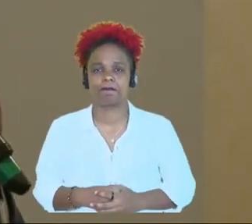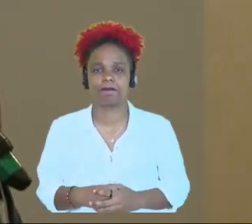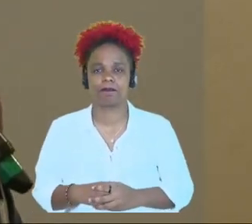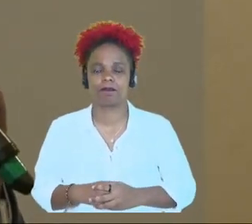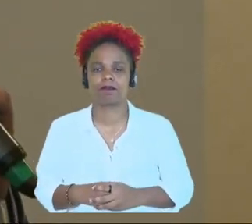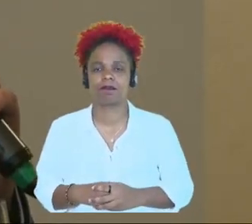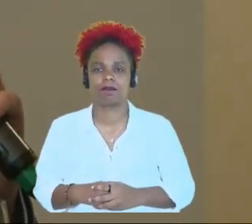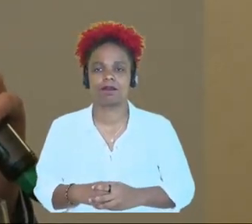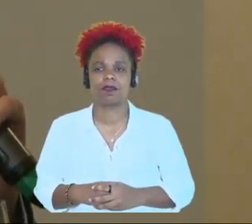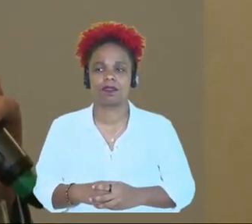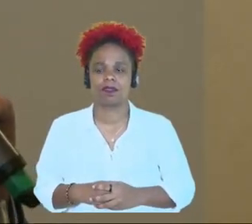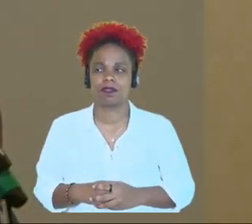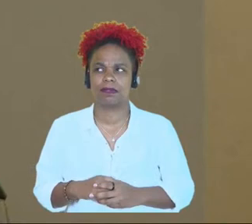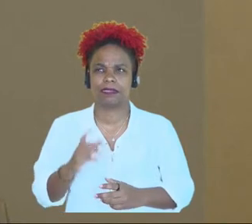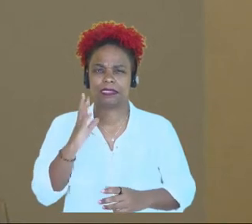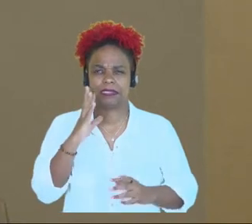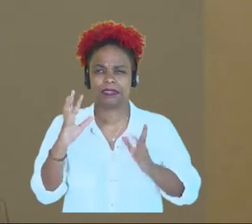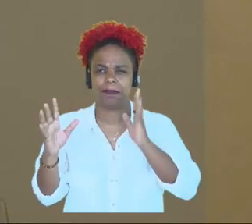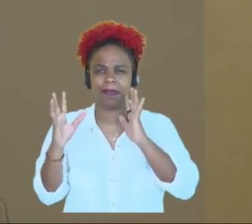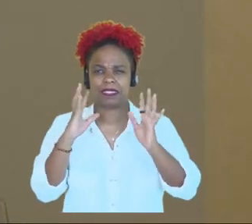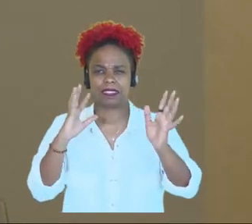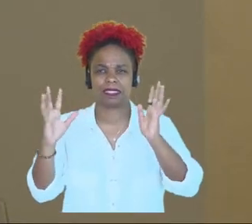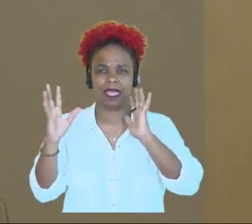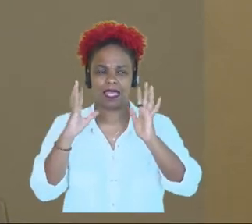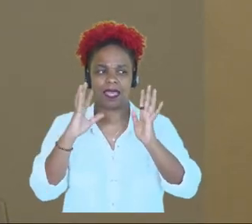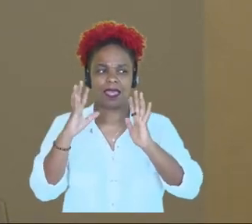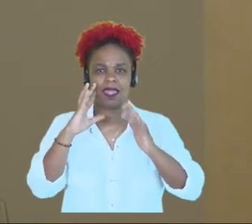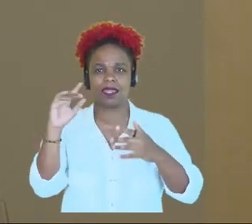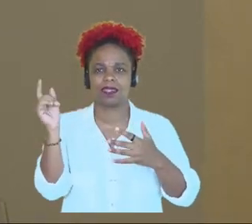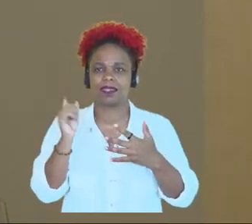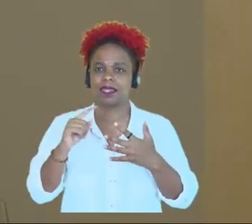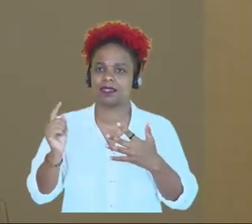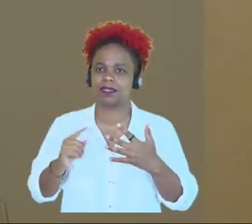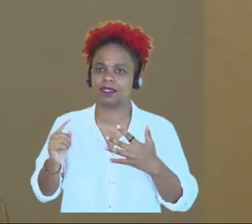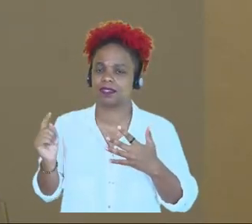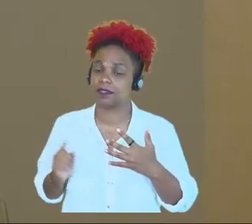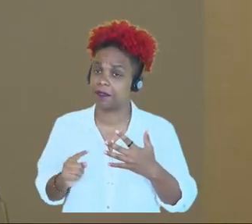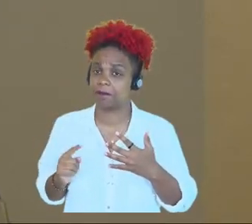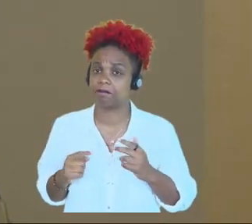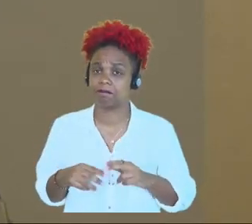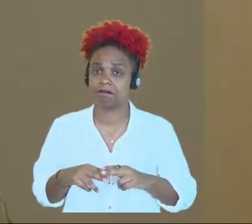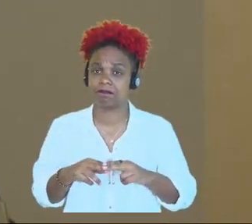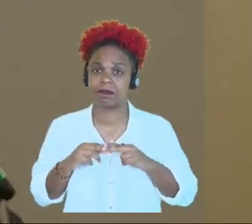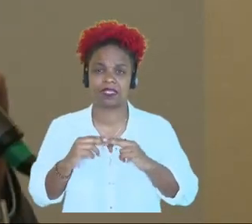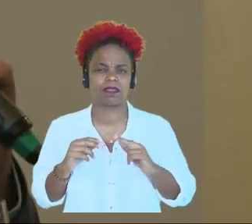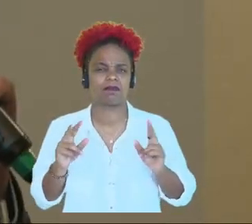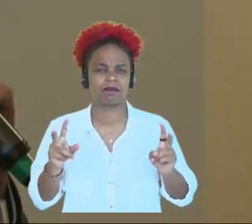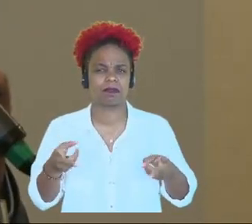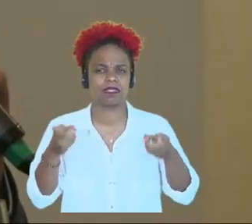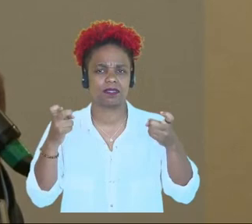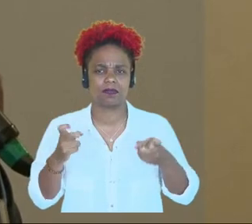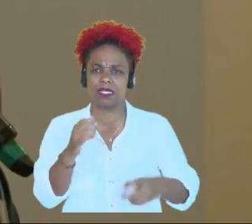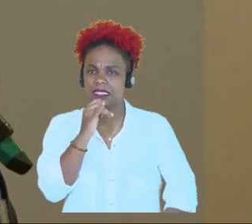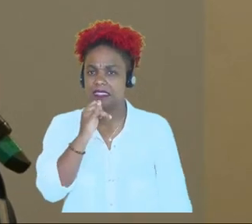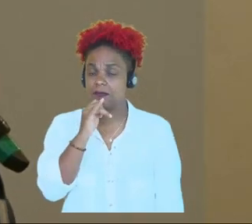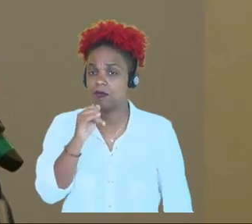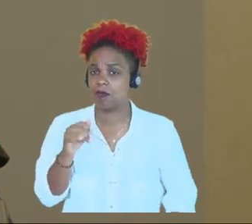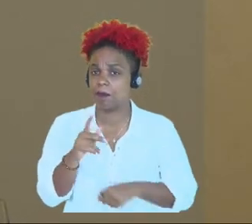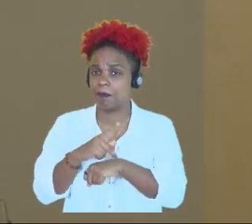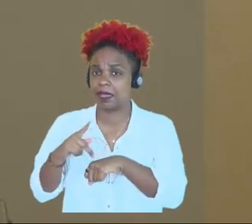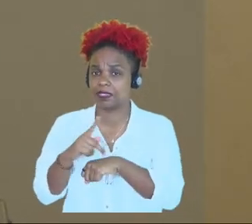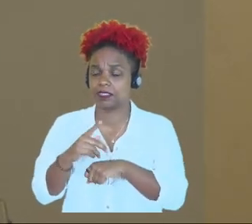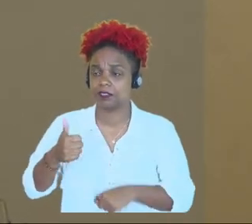Eu sei que, no abstrato, é difícil pensar essas questões, mas vejam, vou pegar um exemplo de um país